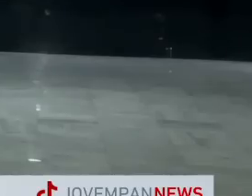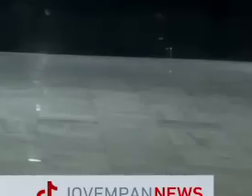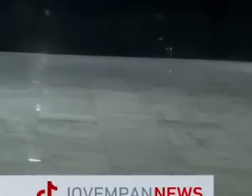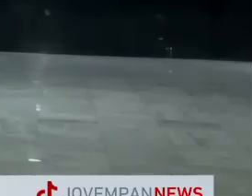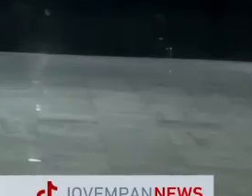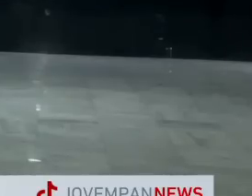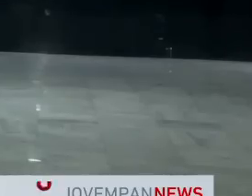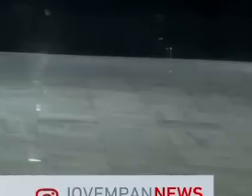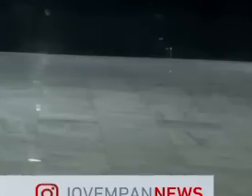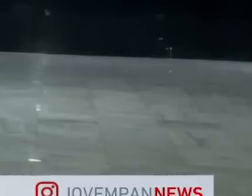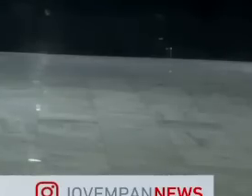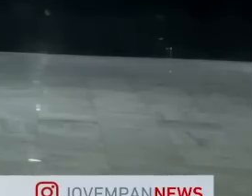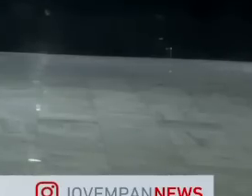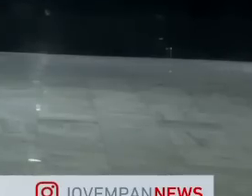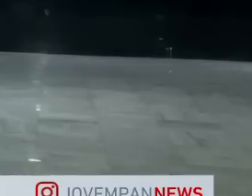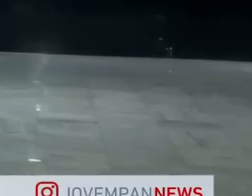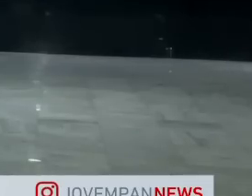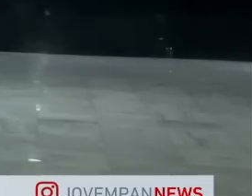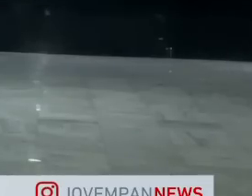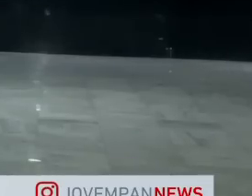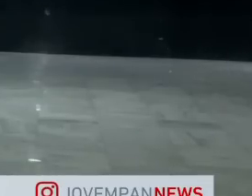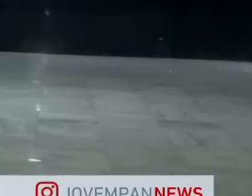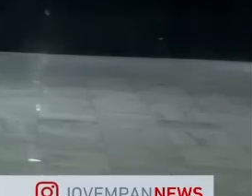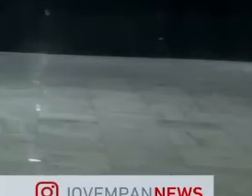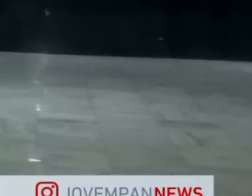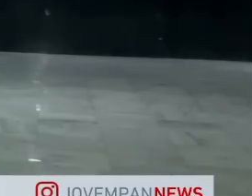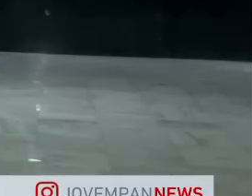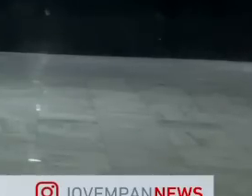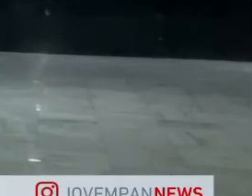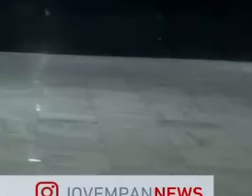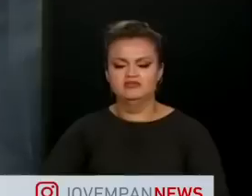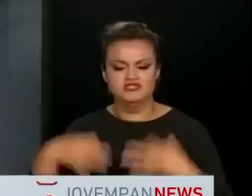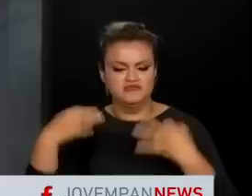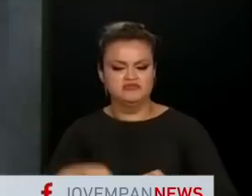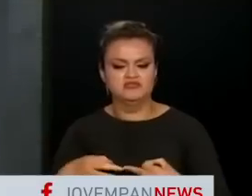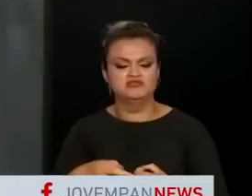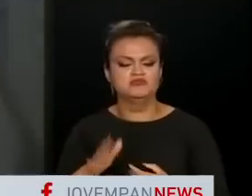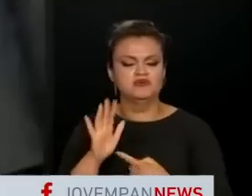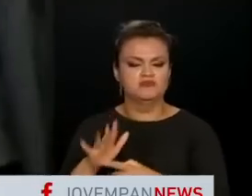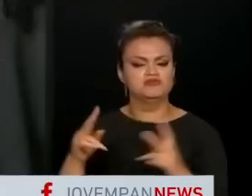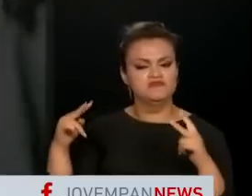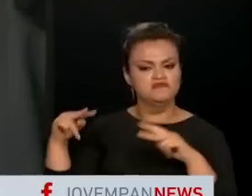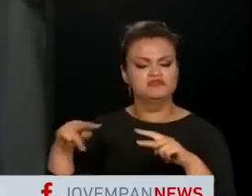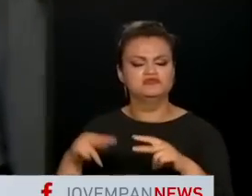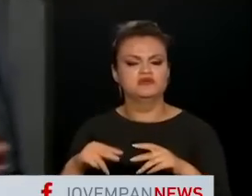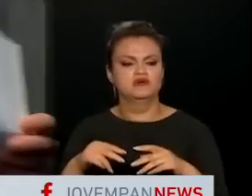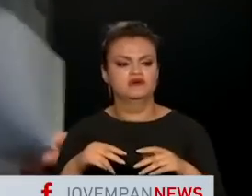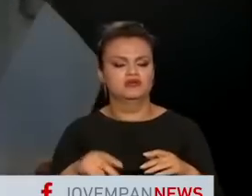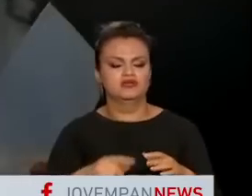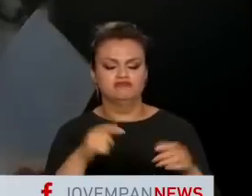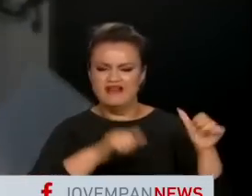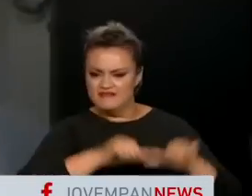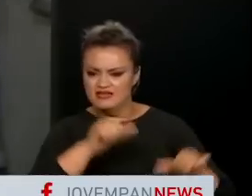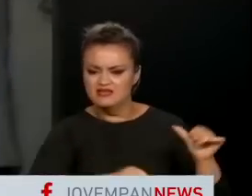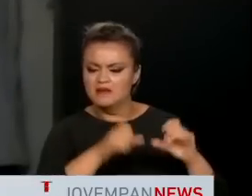não têm ligação com dados pessoais e também com a segurança nacional. Nesta terça-feira, durante a cerimônia